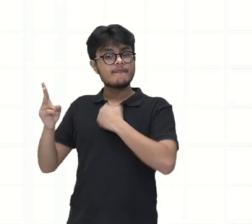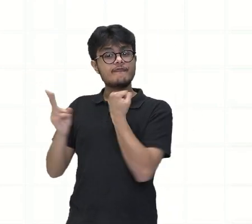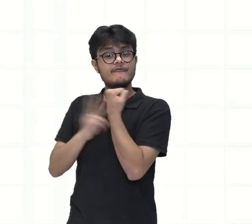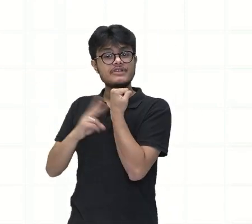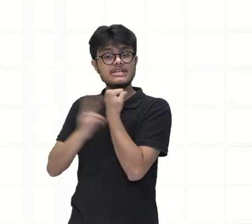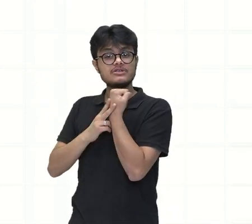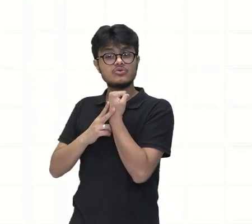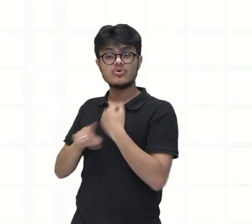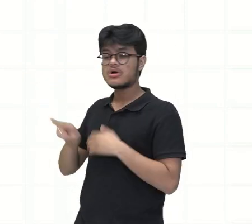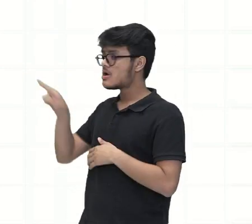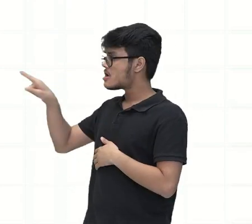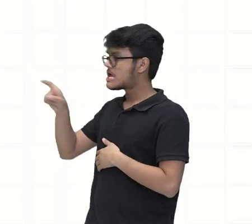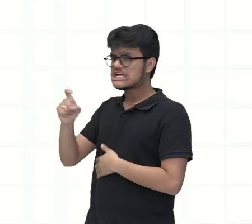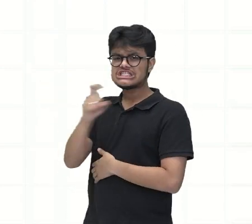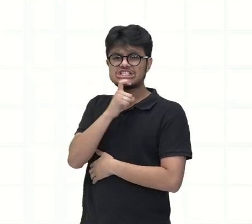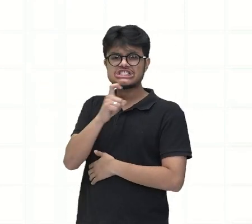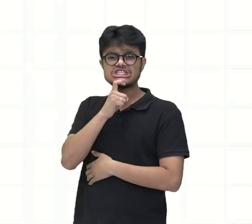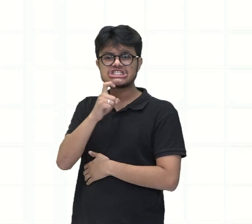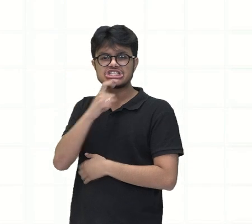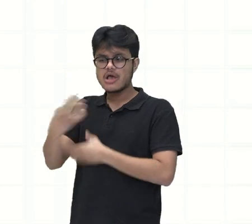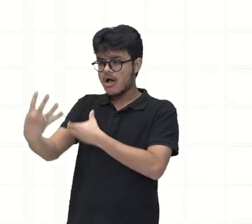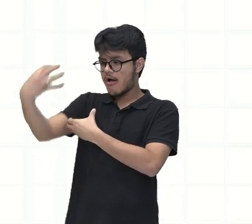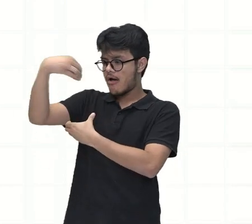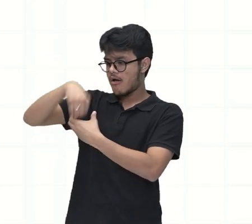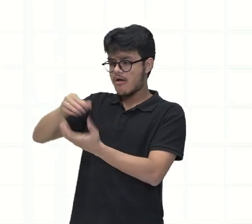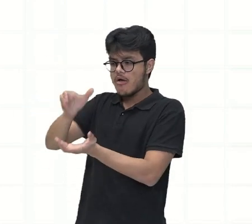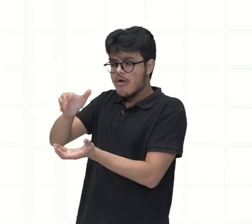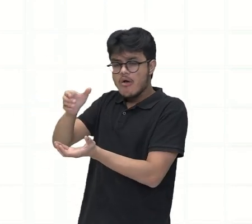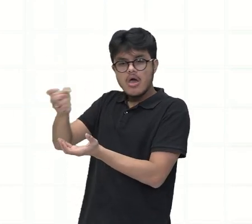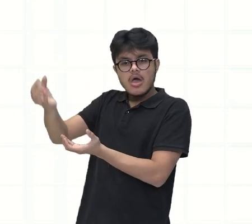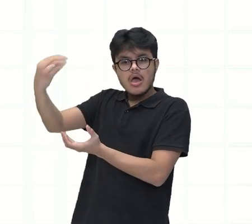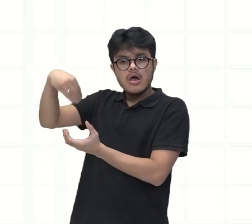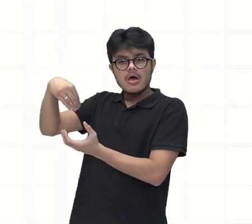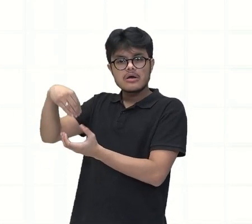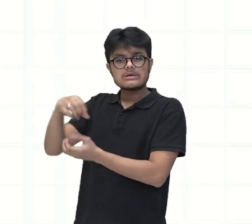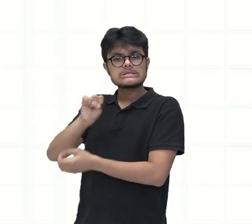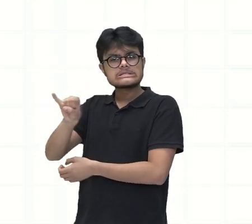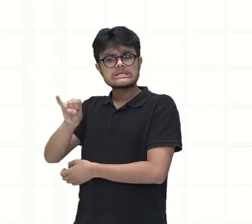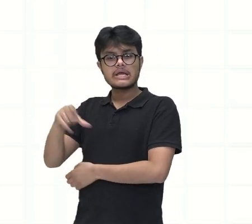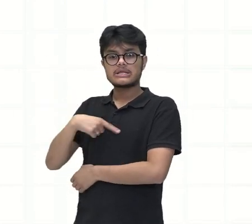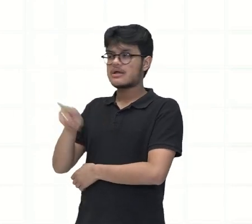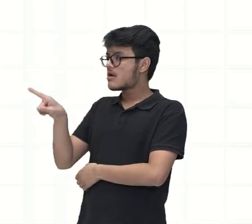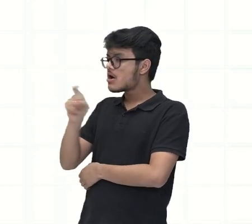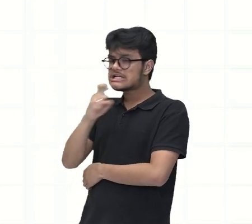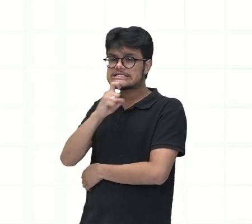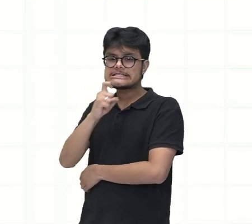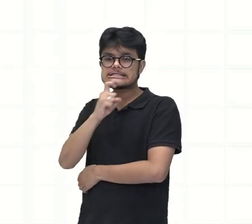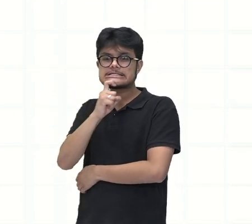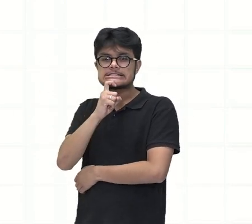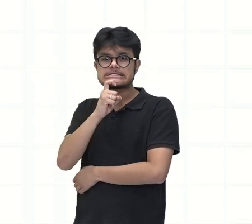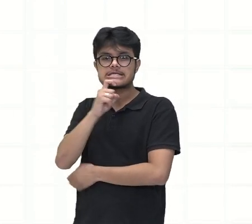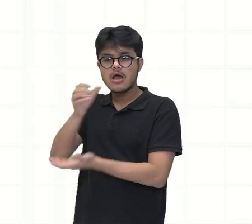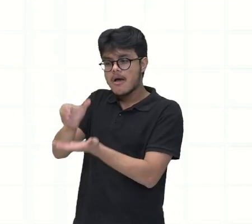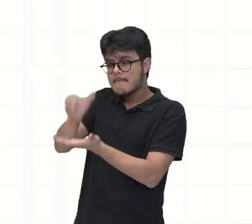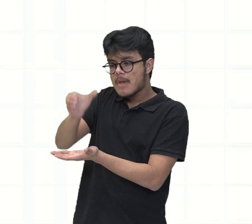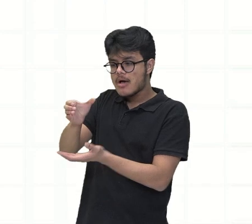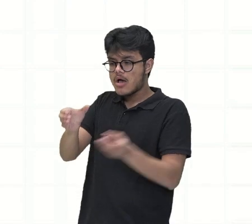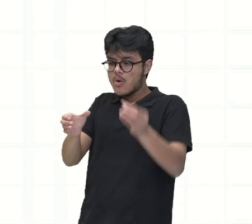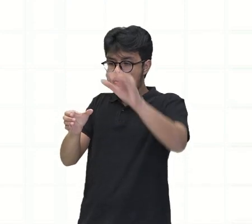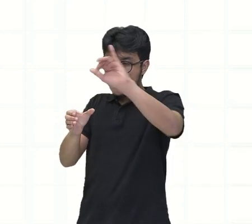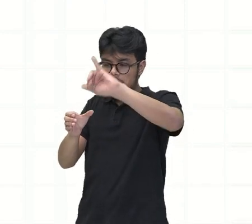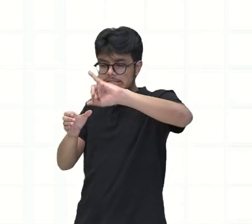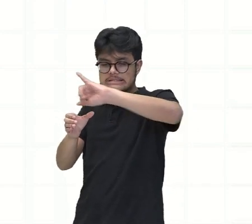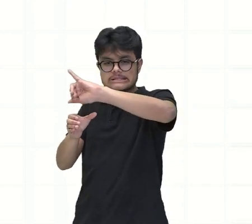gelo no seu interior. Ok, ao ter a presença de gelo no interior daquele